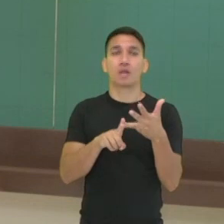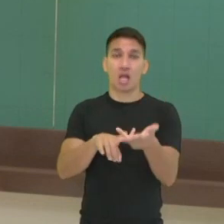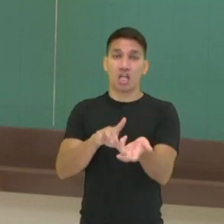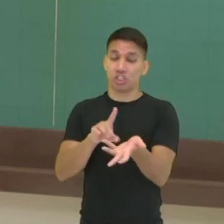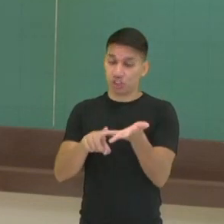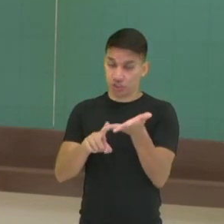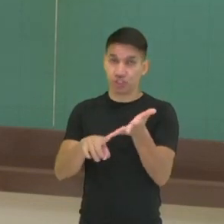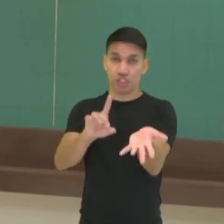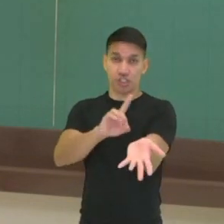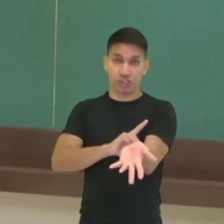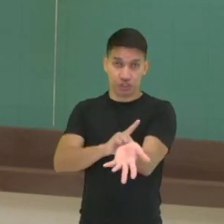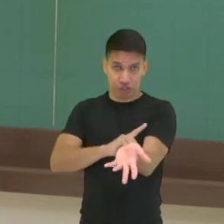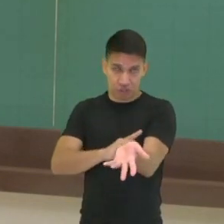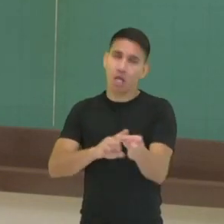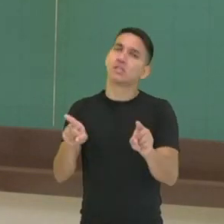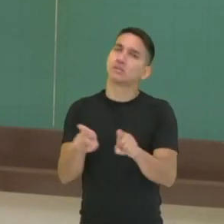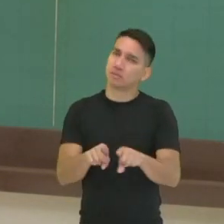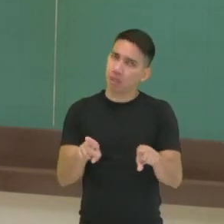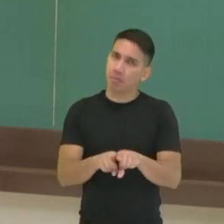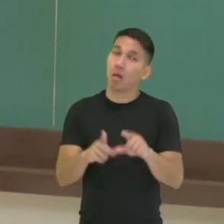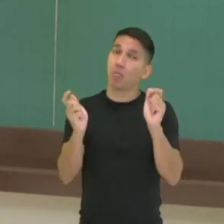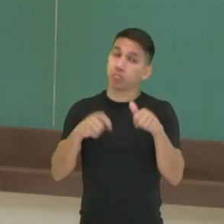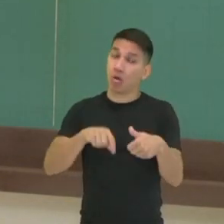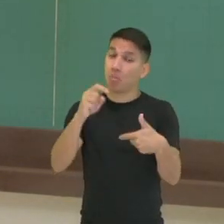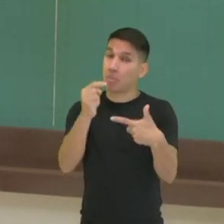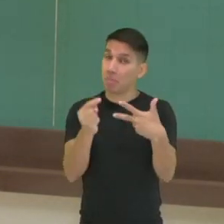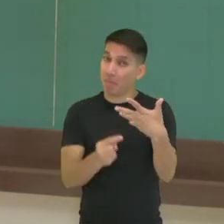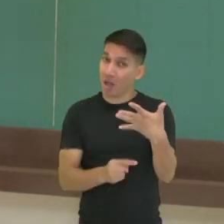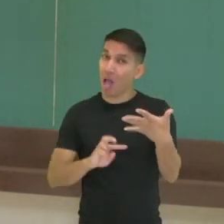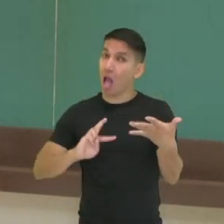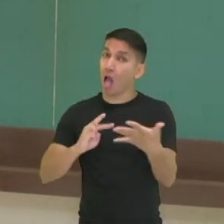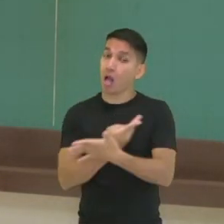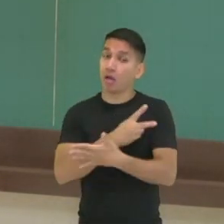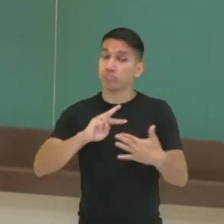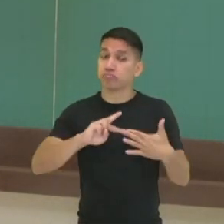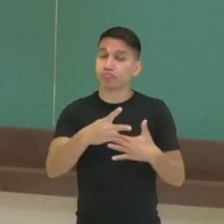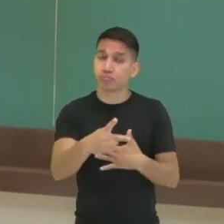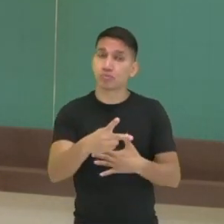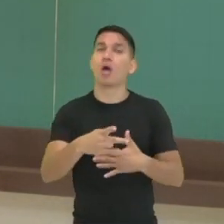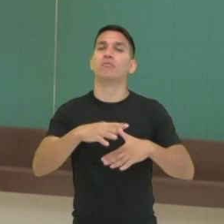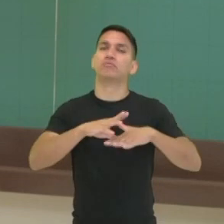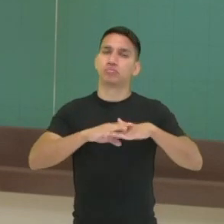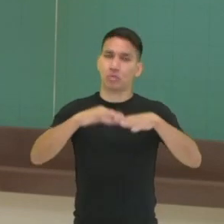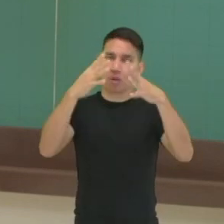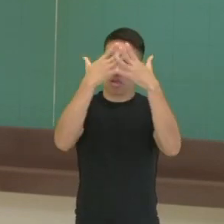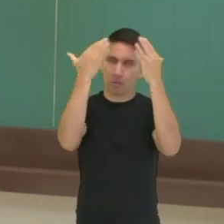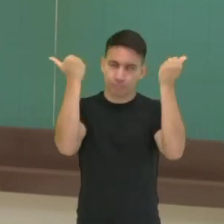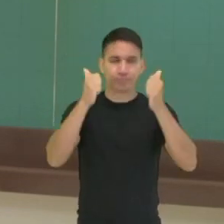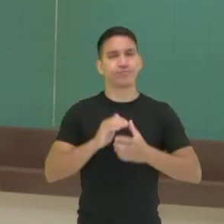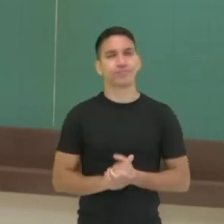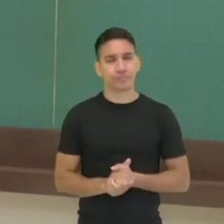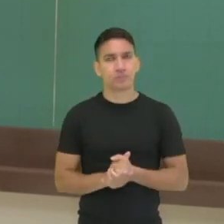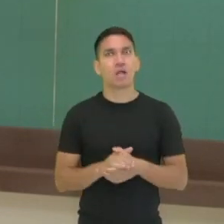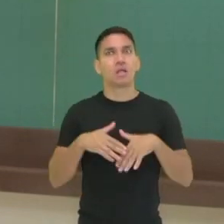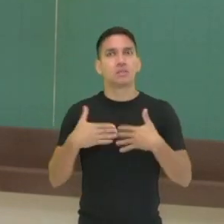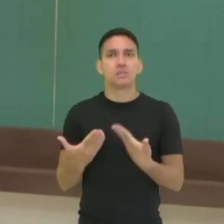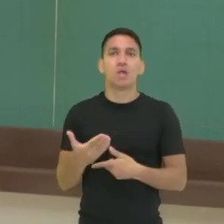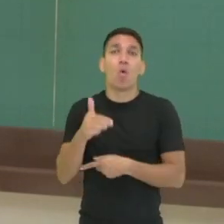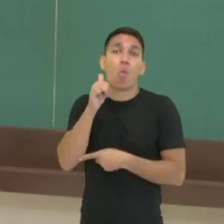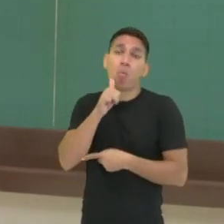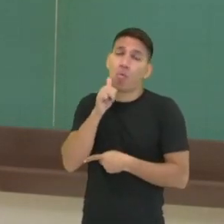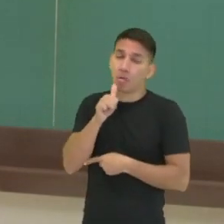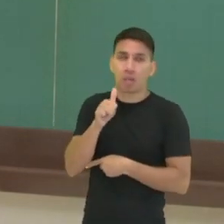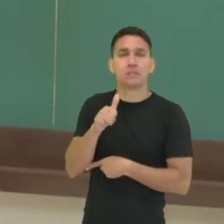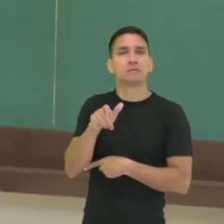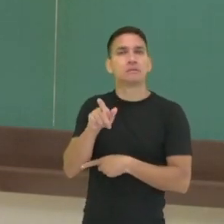diabetes também contribui para o mal de Alzheimer. Mulheres apresentam um risco aumentado para o desenvolvimento dessa